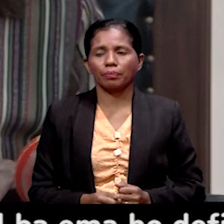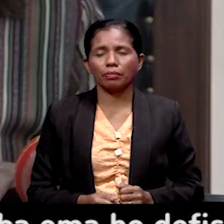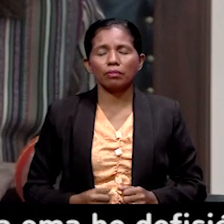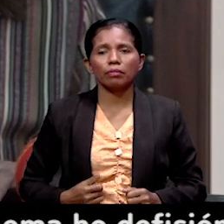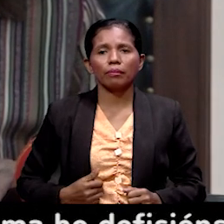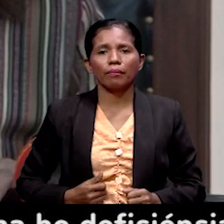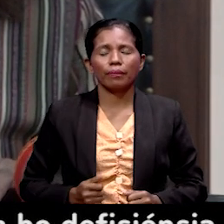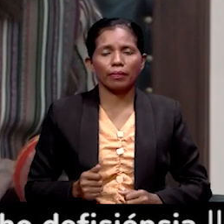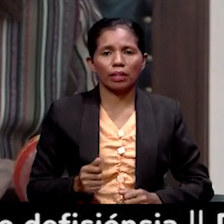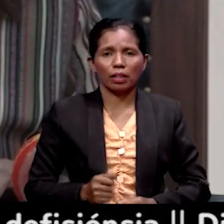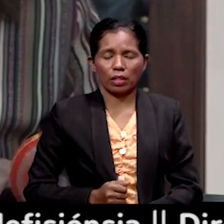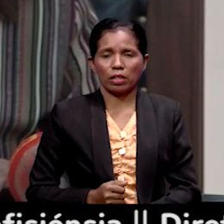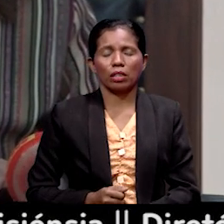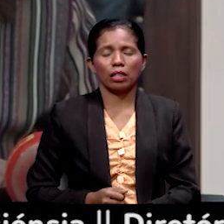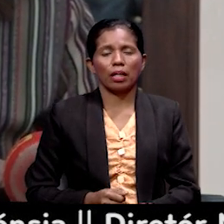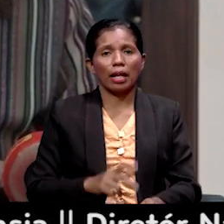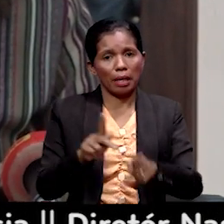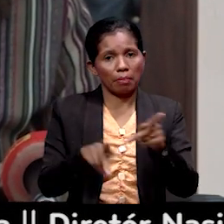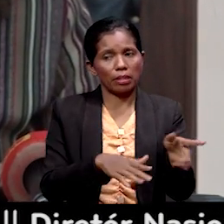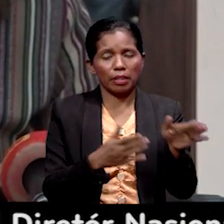Maioria, Rússia Siranebe Mate,